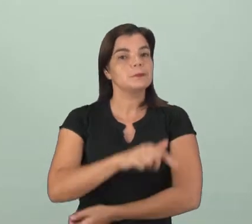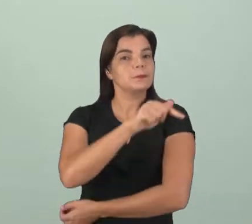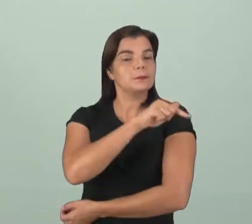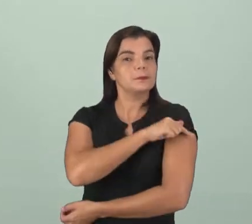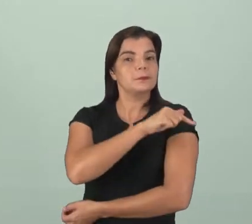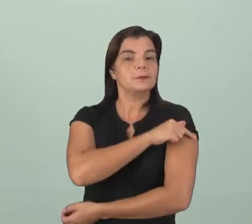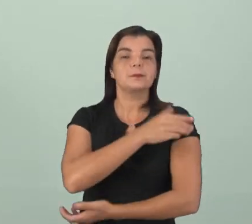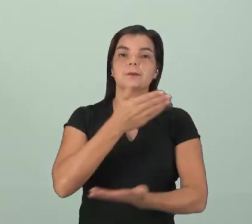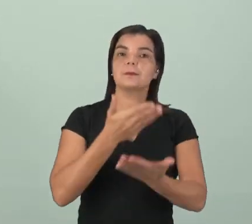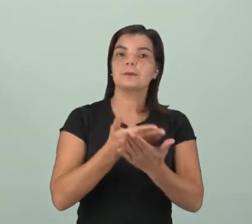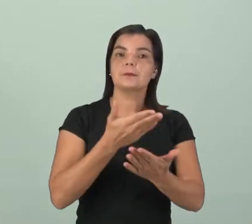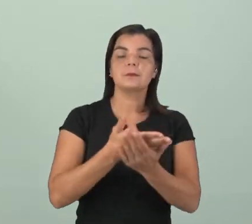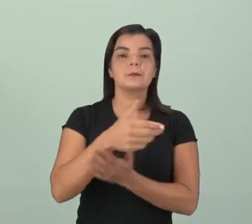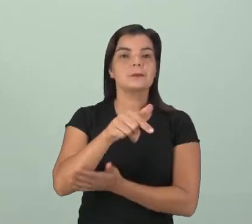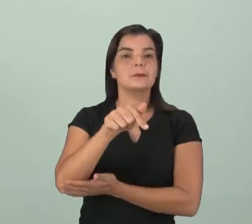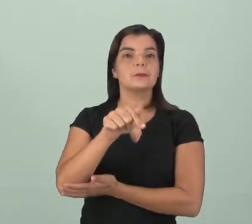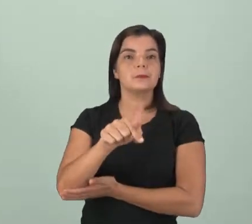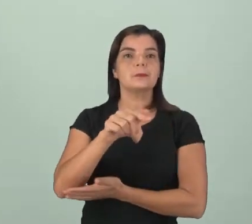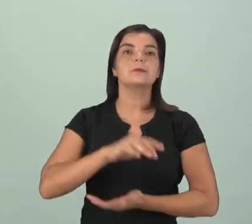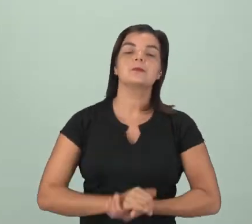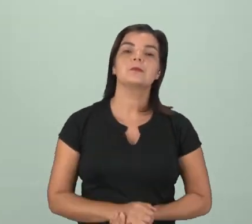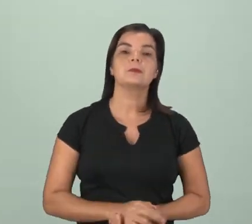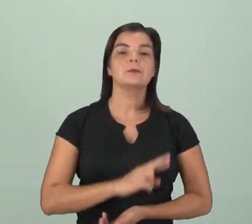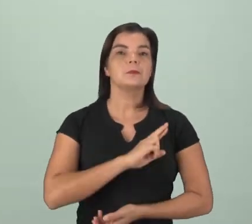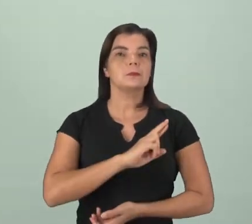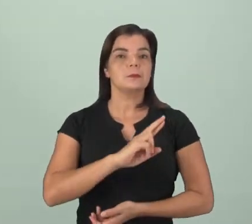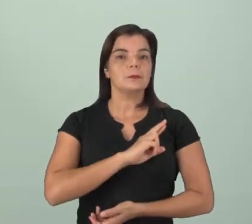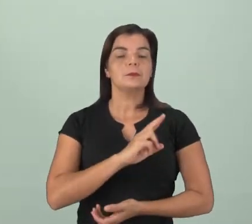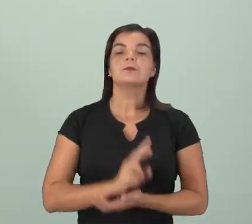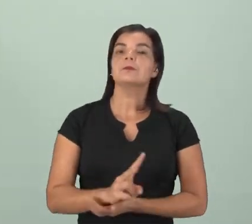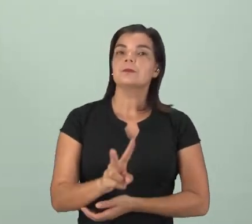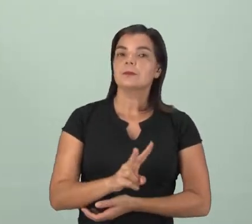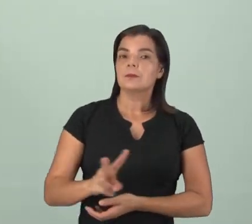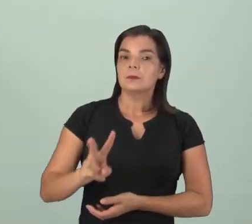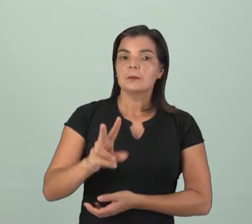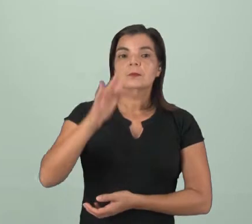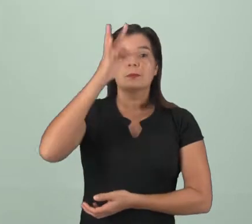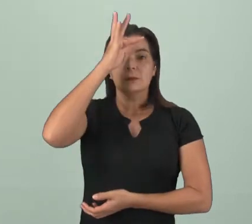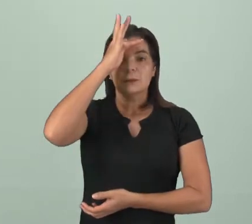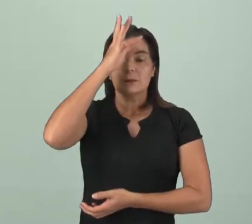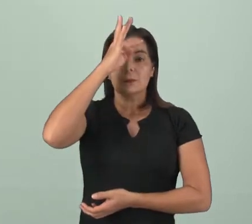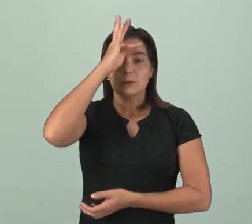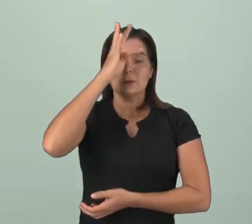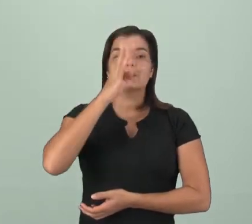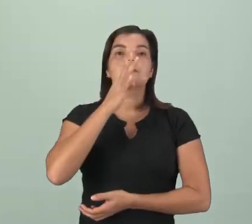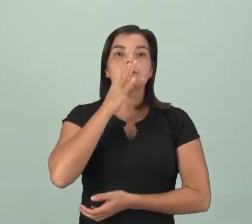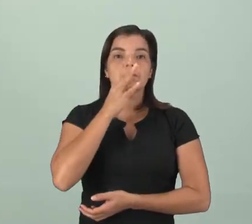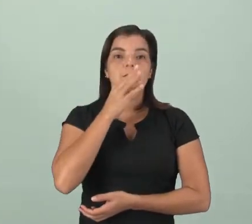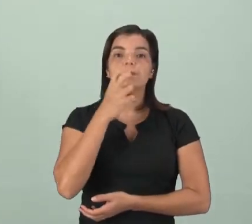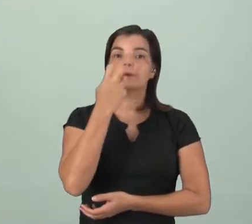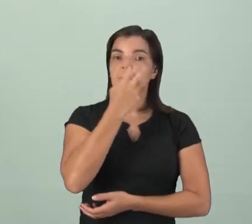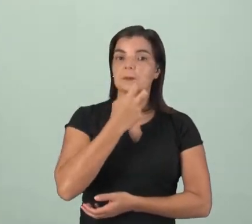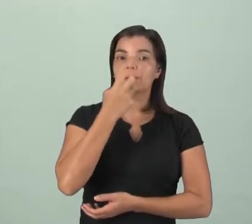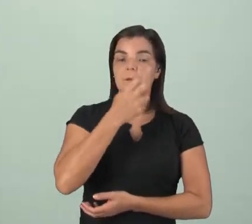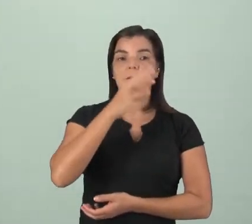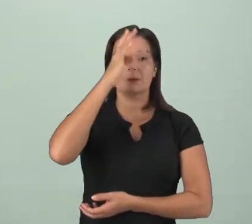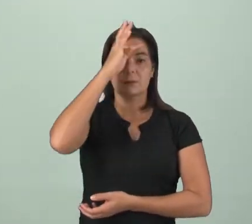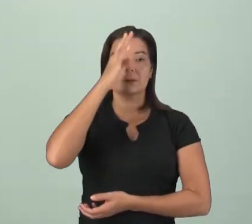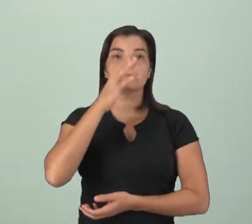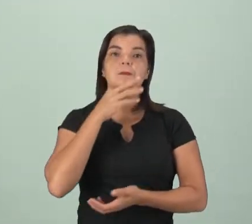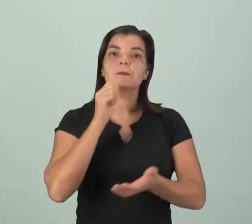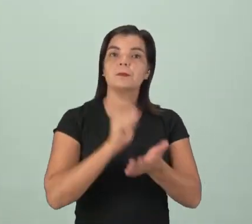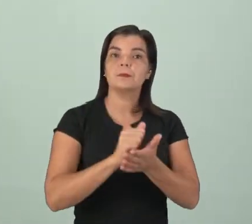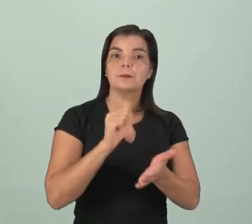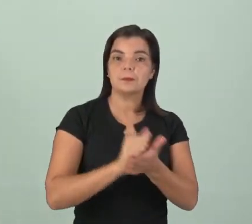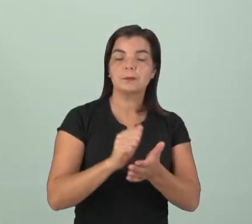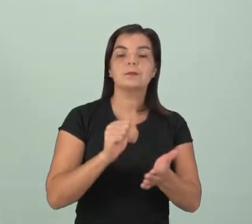7º ano, na aula 7, Religião, Valor das Tradições Orais e Tradições Escritas.